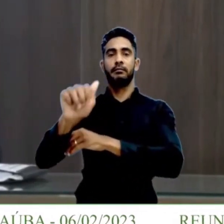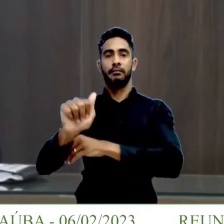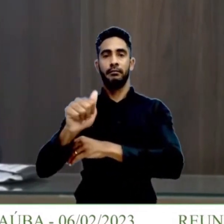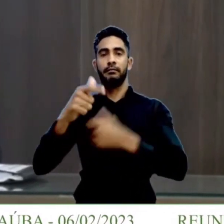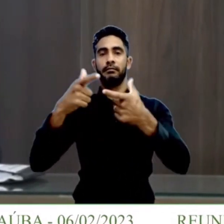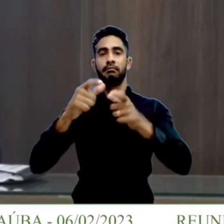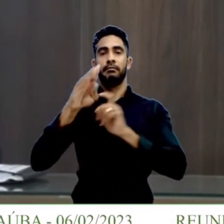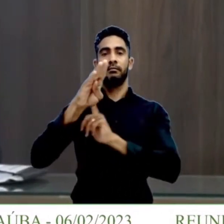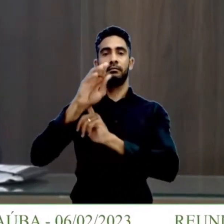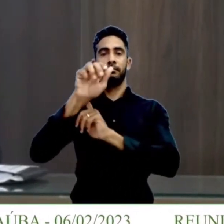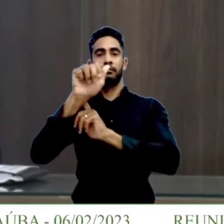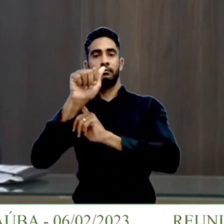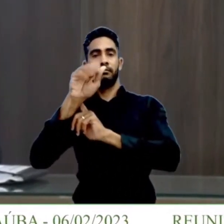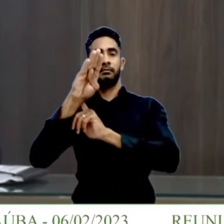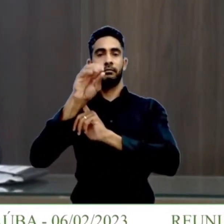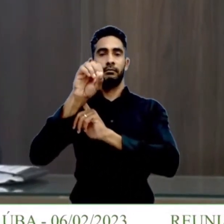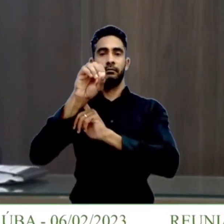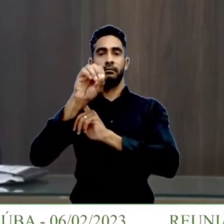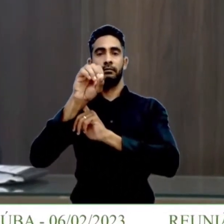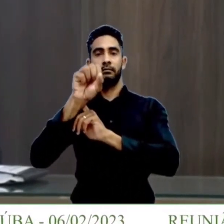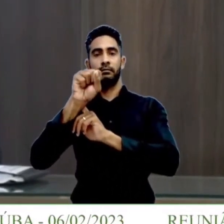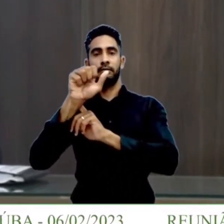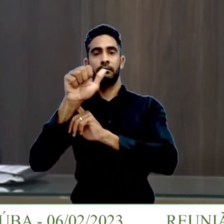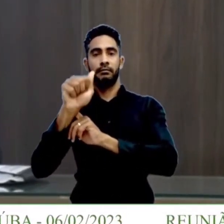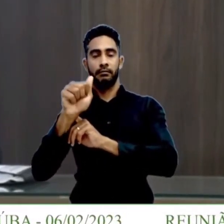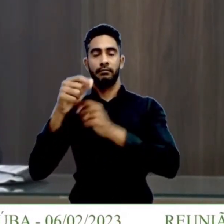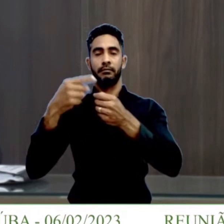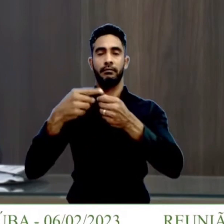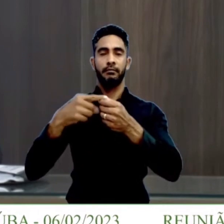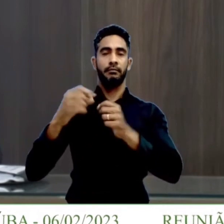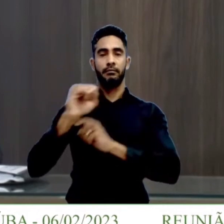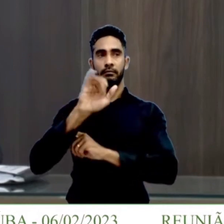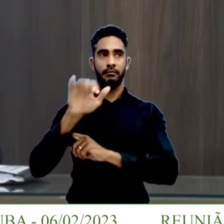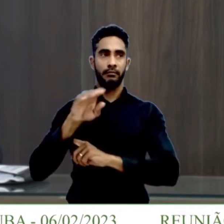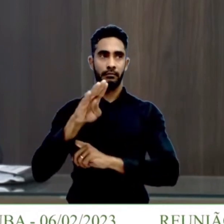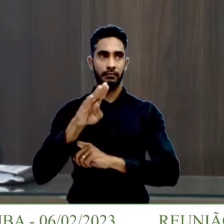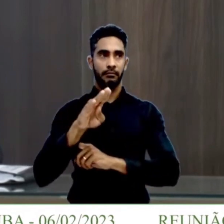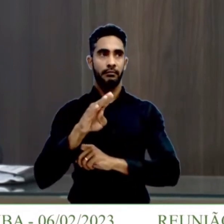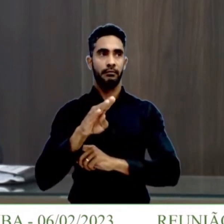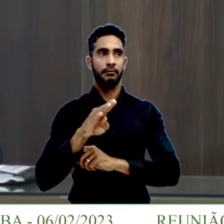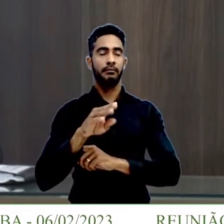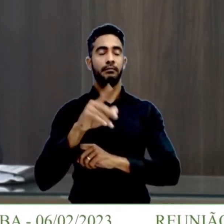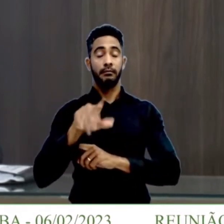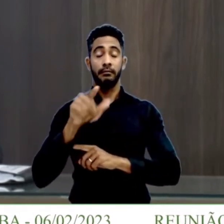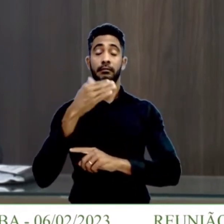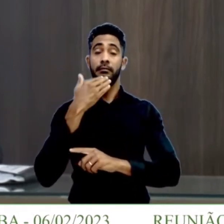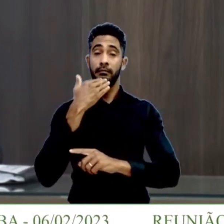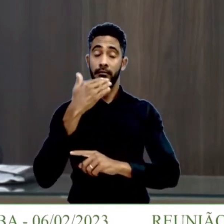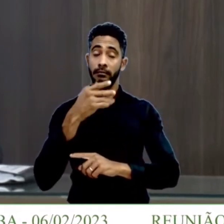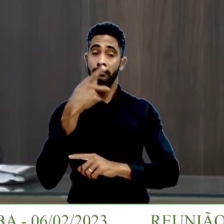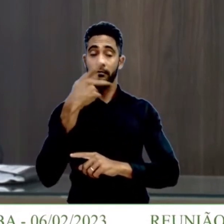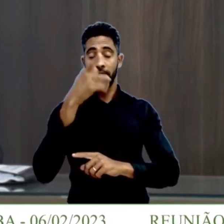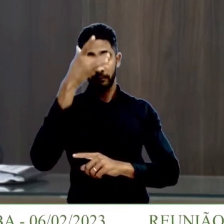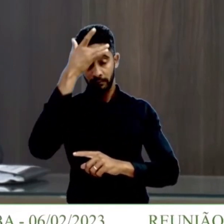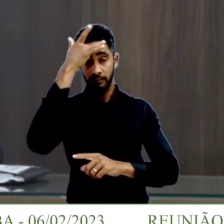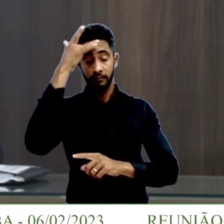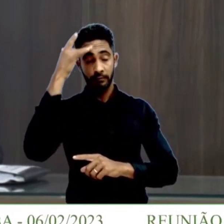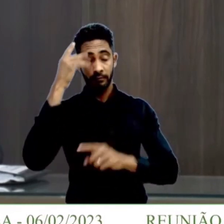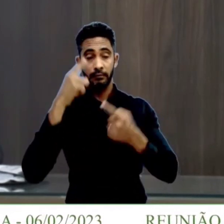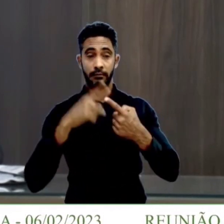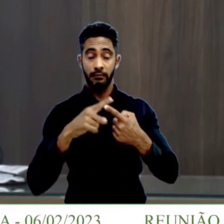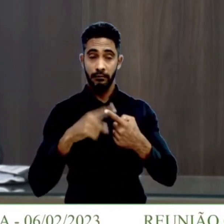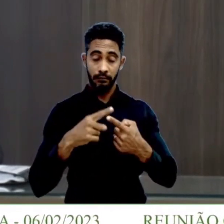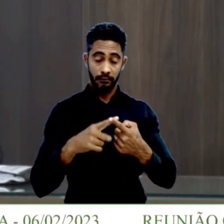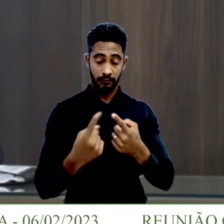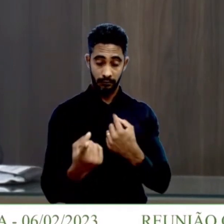bairro Barbosa, no município de Janaúba, Minas Gerais. Referida reivindicação é pertinente, visto que a